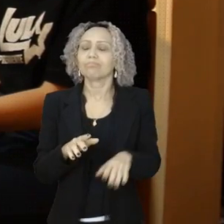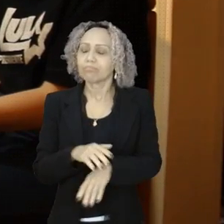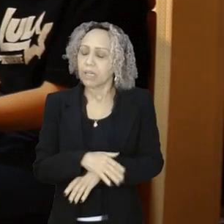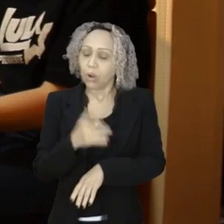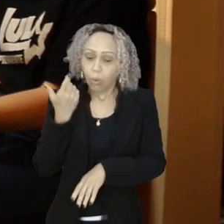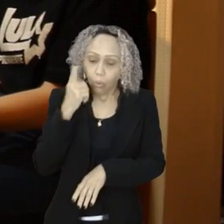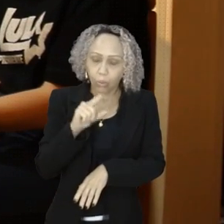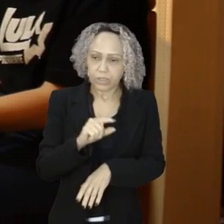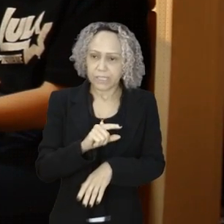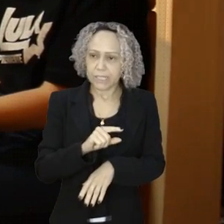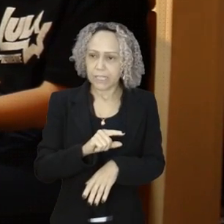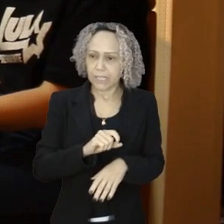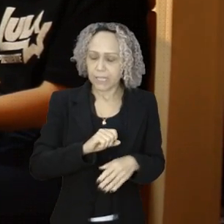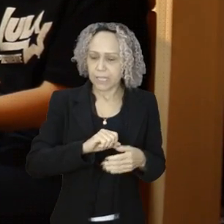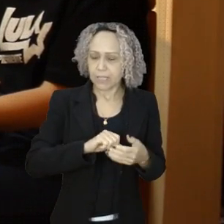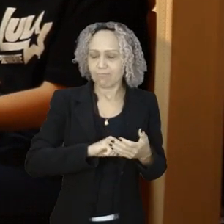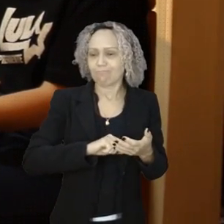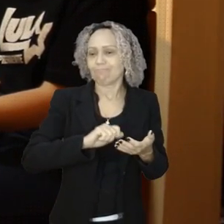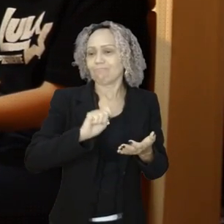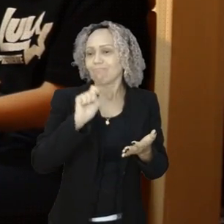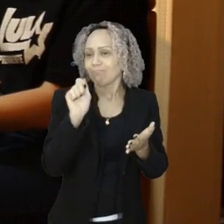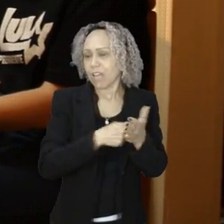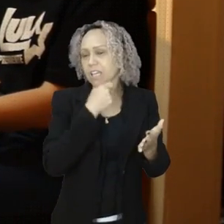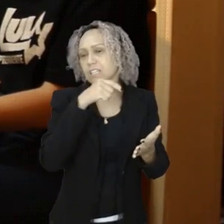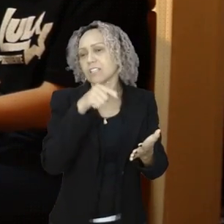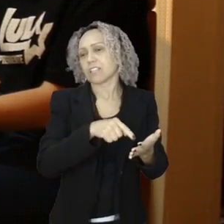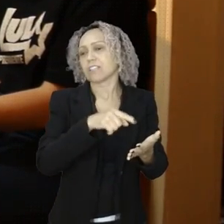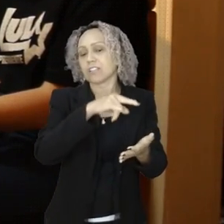então, nós, a nível nacional, dizemos,